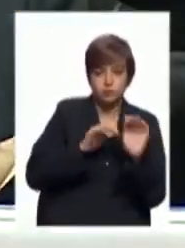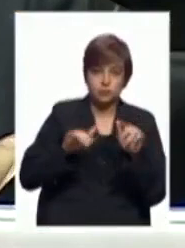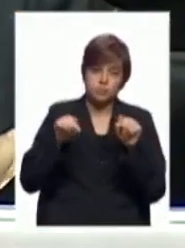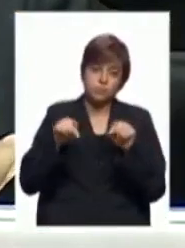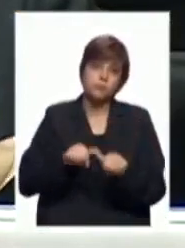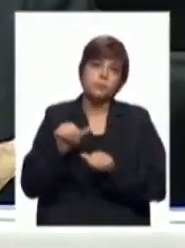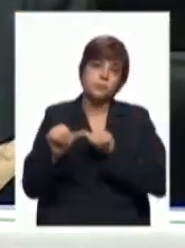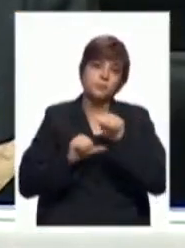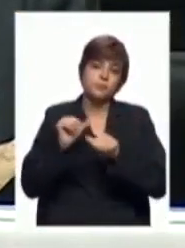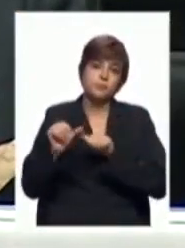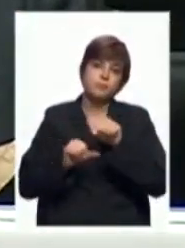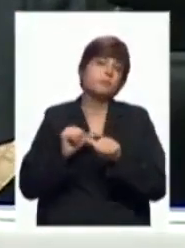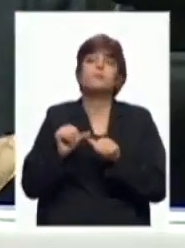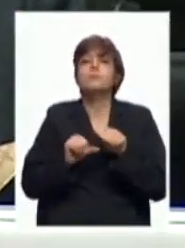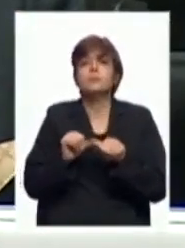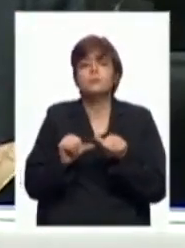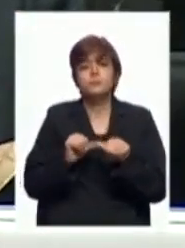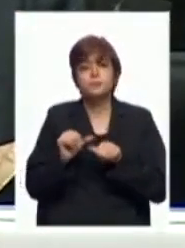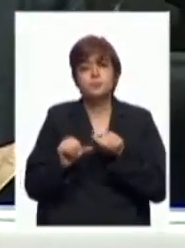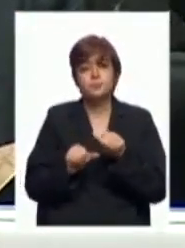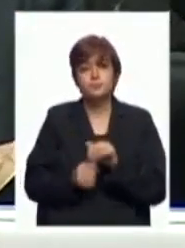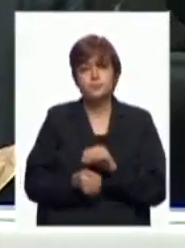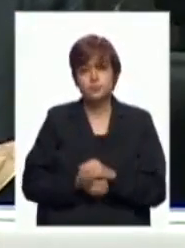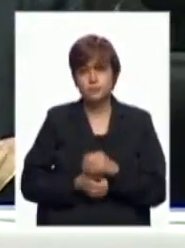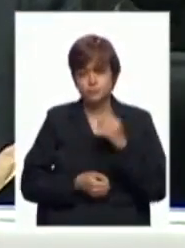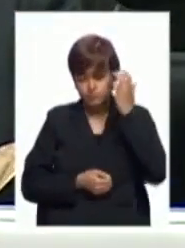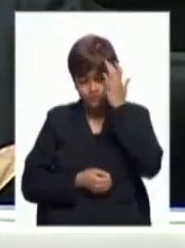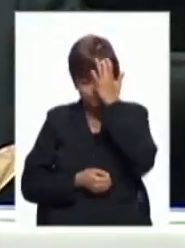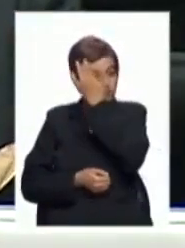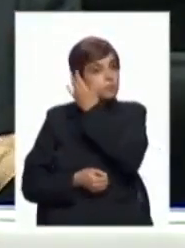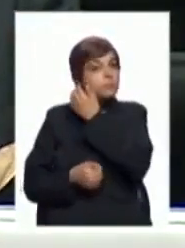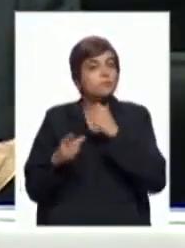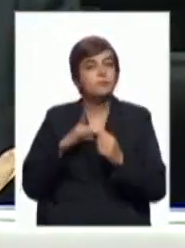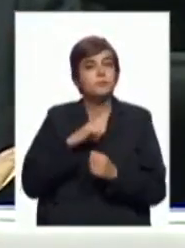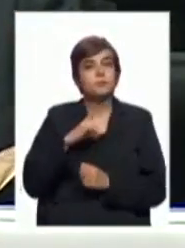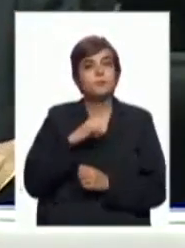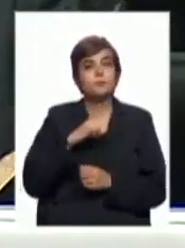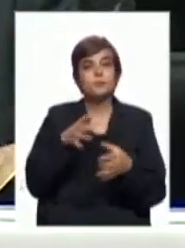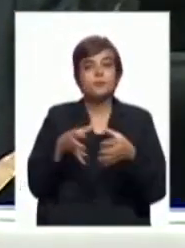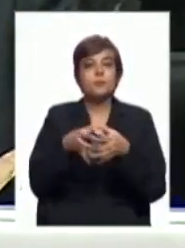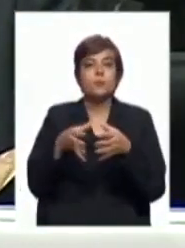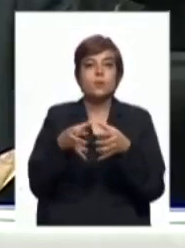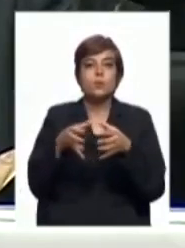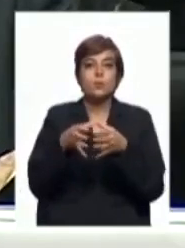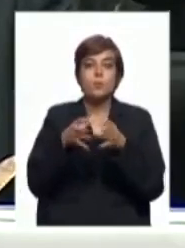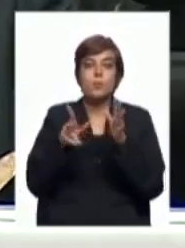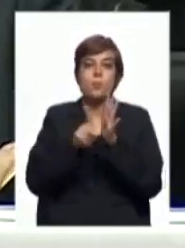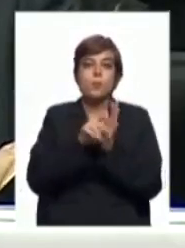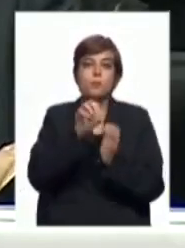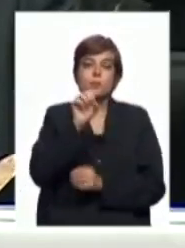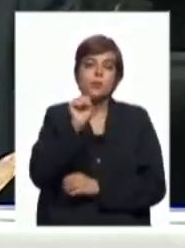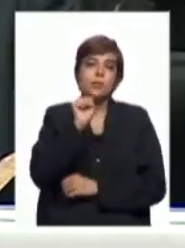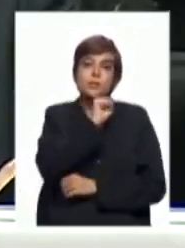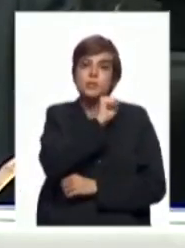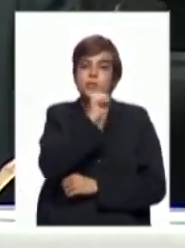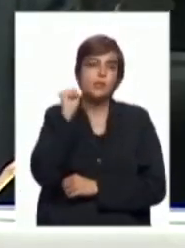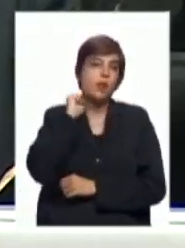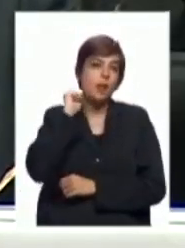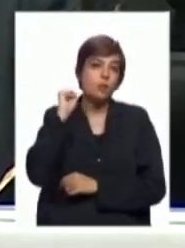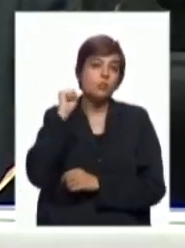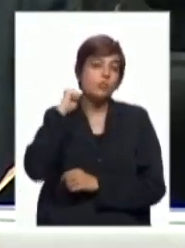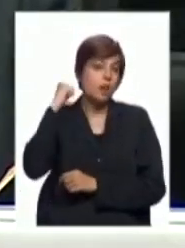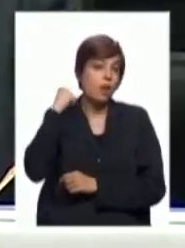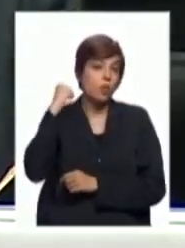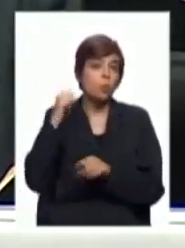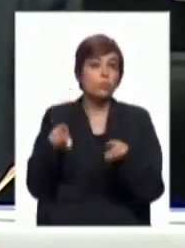mesas diretoras, tanto da Câmara quanto do Senado. Há, inclusive, um movimento de senadores tentando mudar isso, mas, por enquanto, prevalece